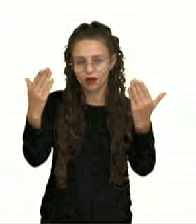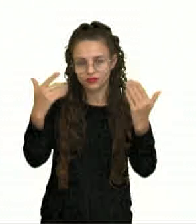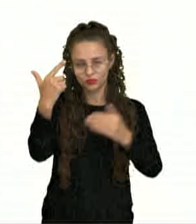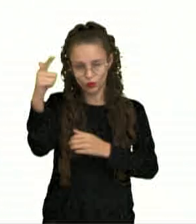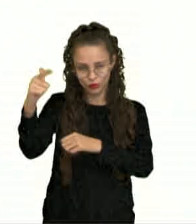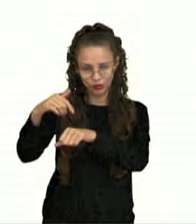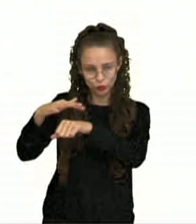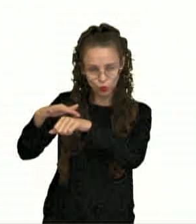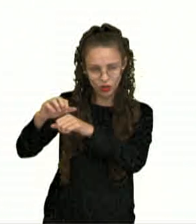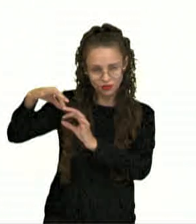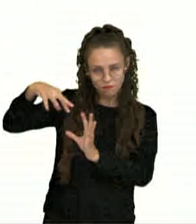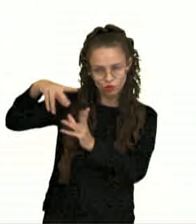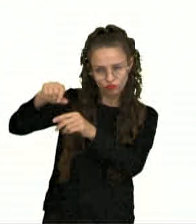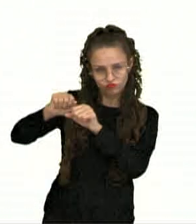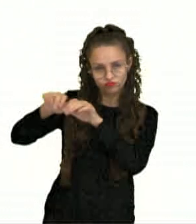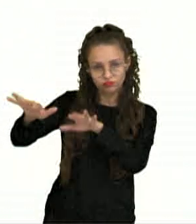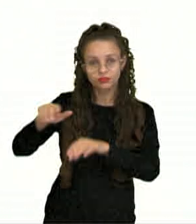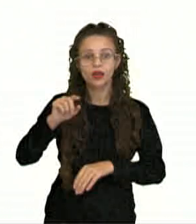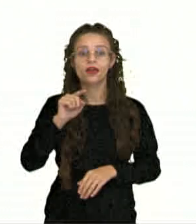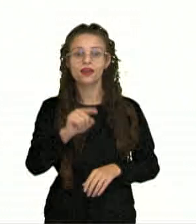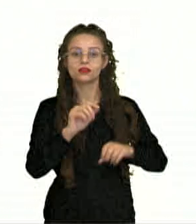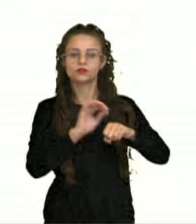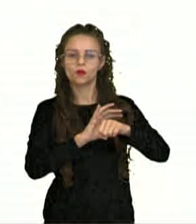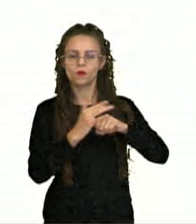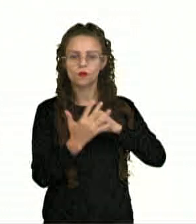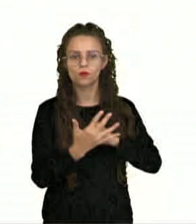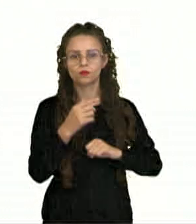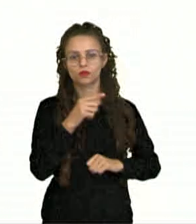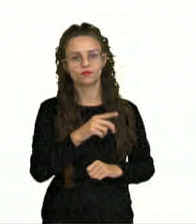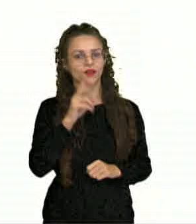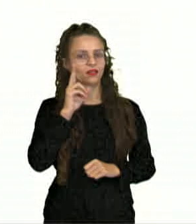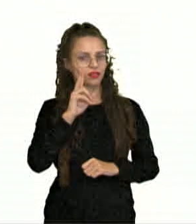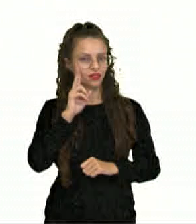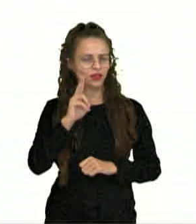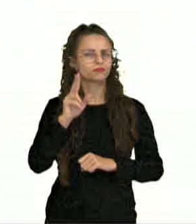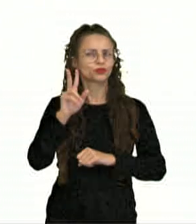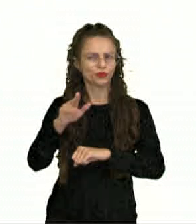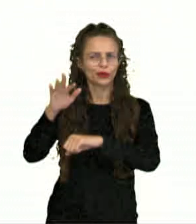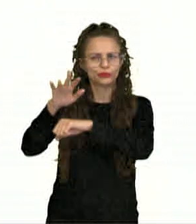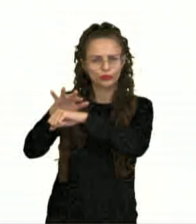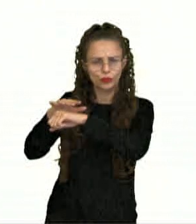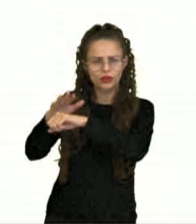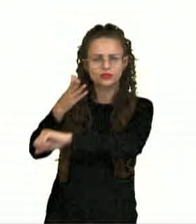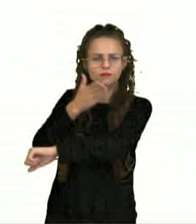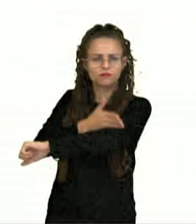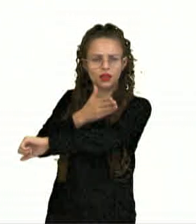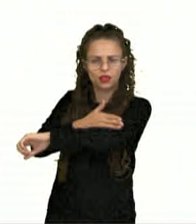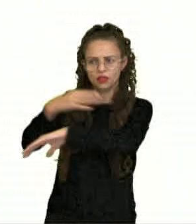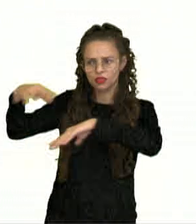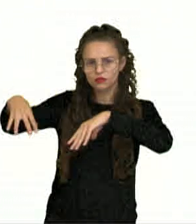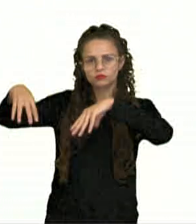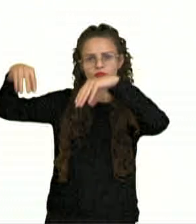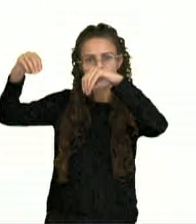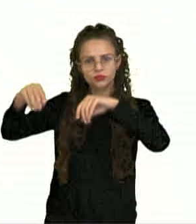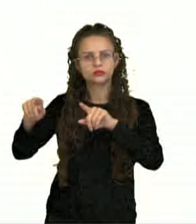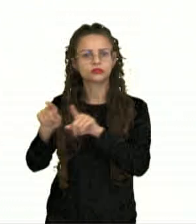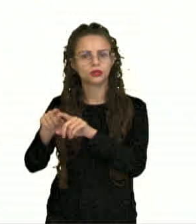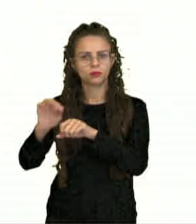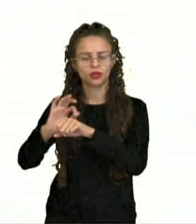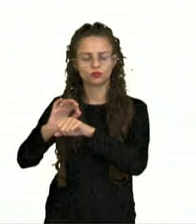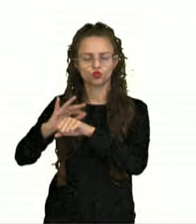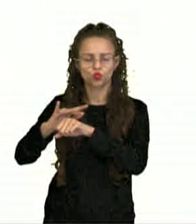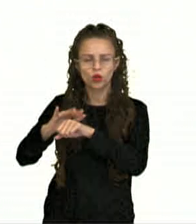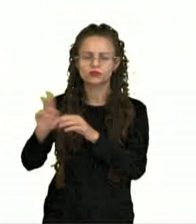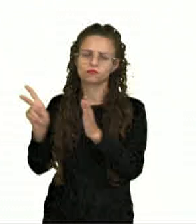pandemias. Aí, a epidemia mundial do coronavírus lembra pestes na Idade Média, pandemias também de